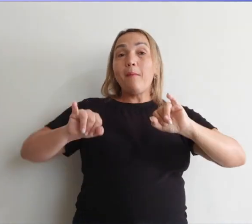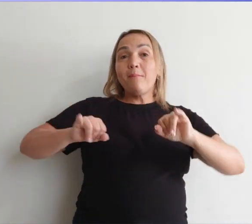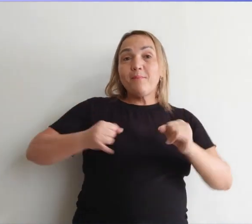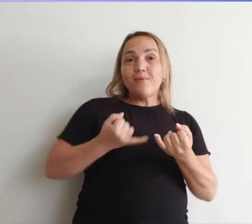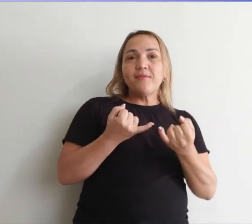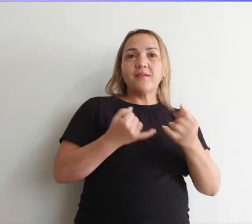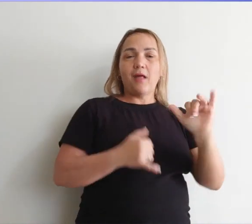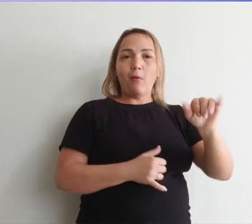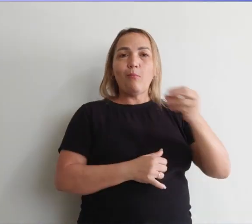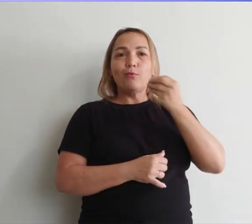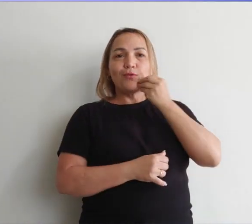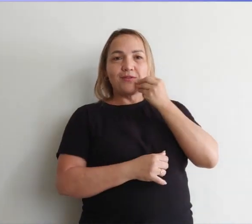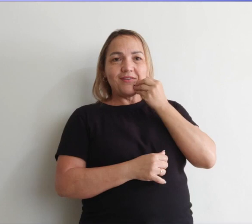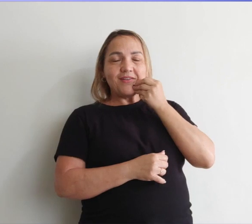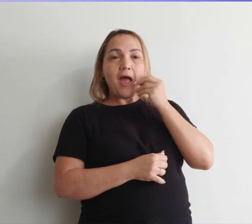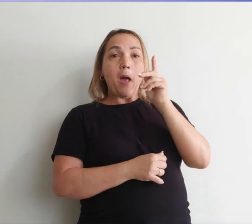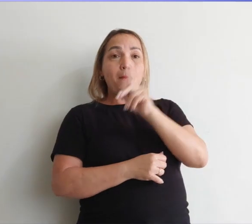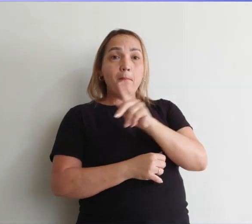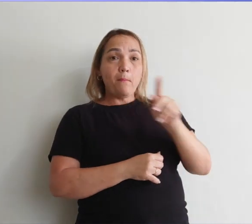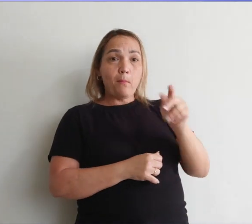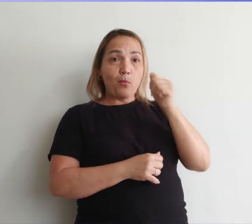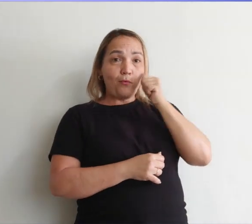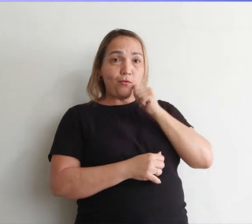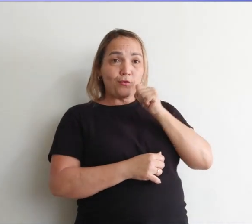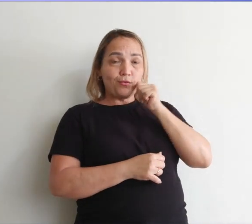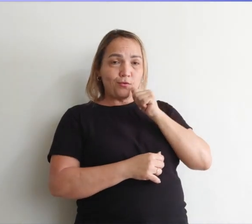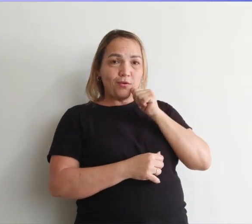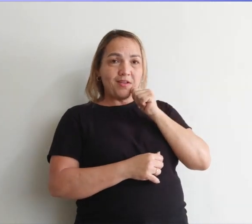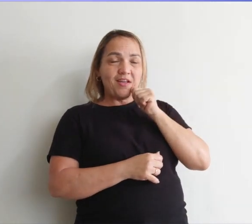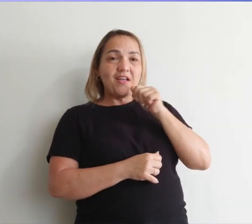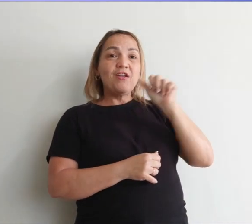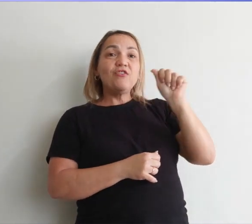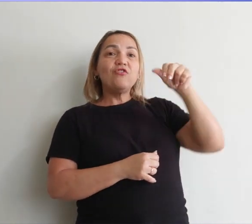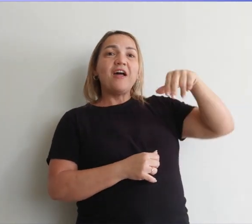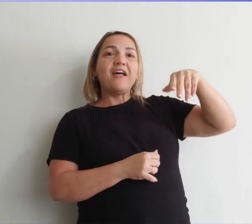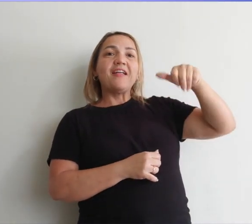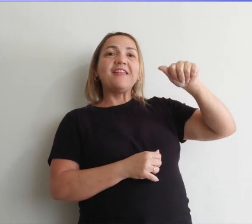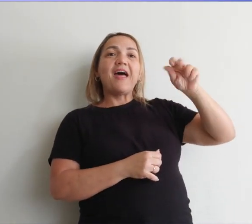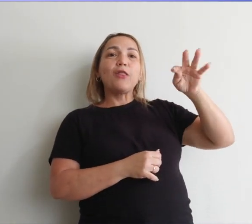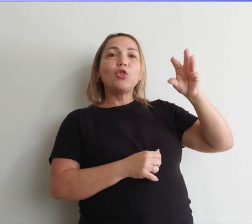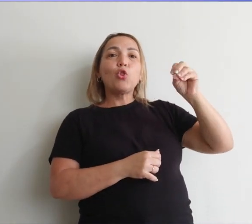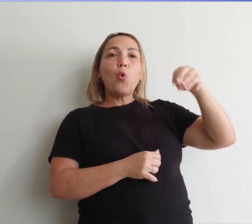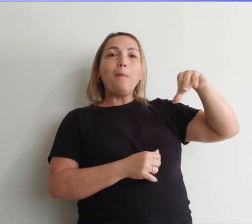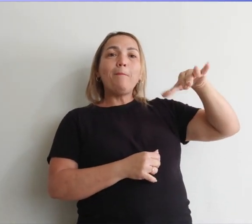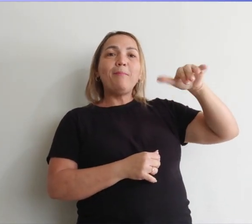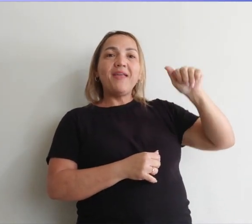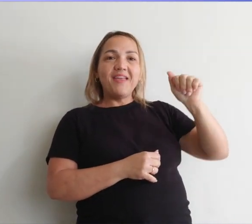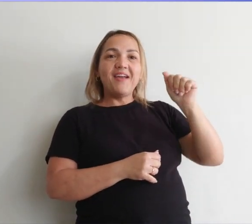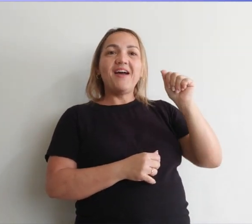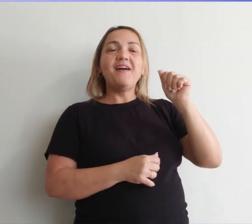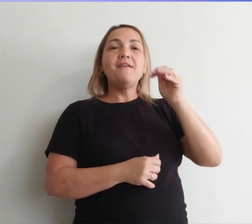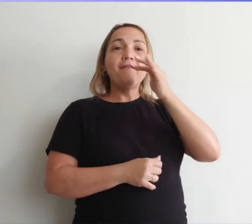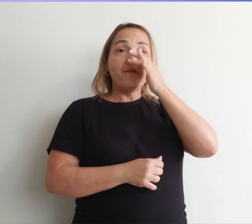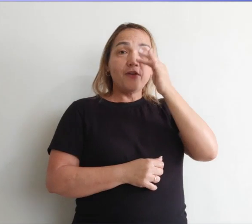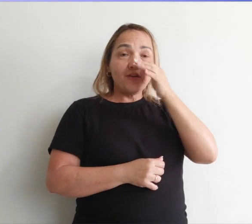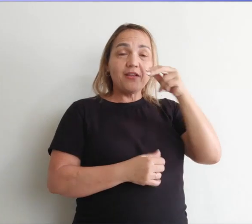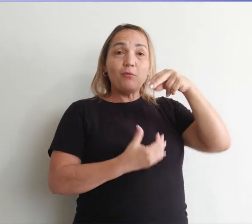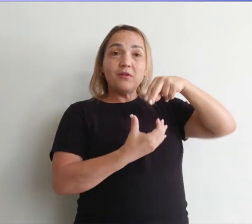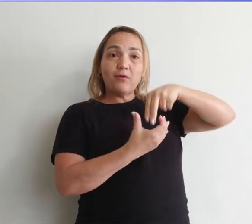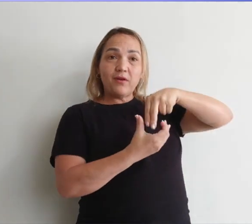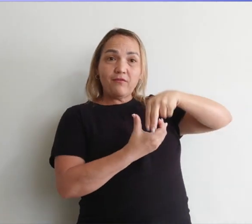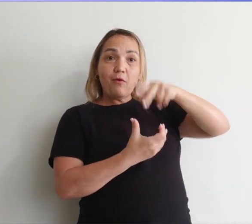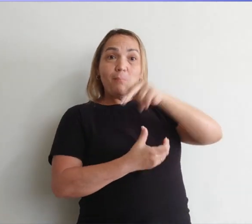essa oportunidade aqui, a professora de anatomia vegetal da Unirio foi a professora